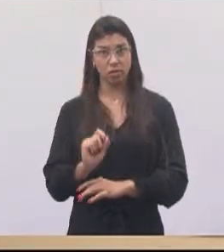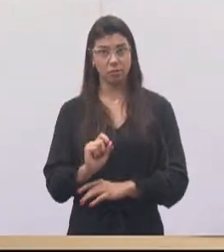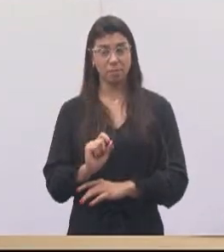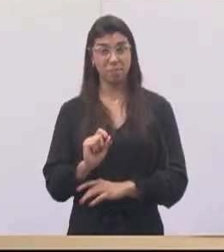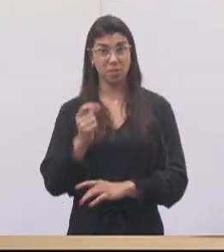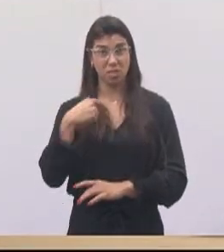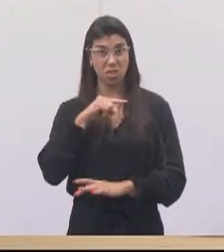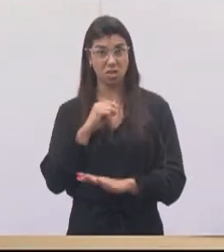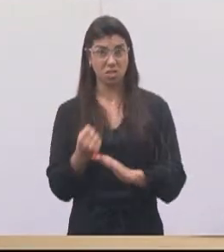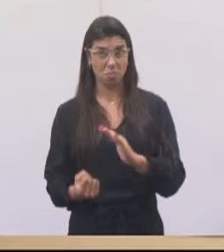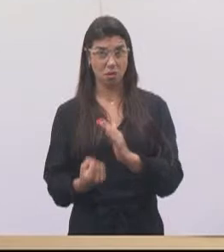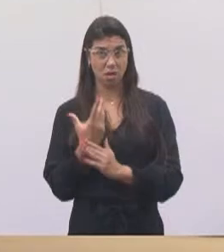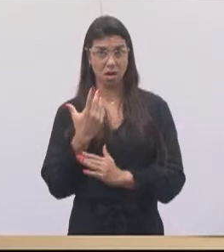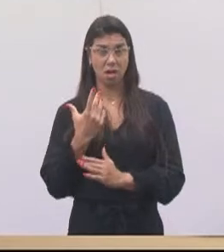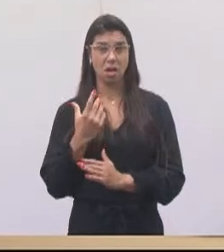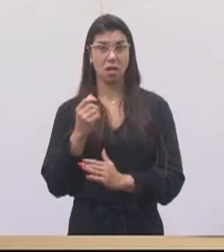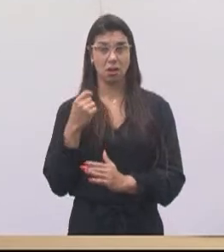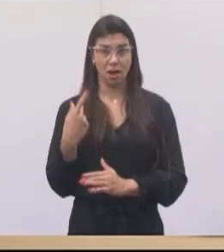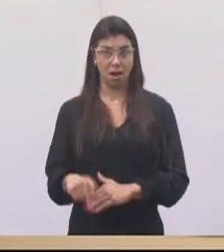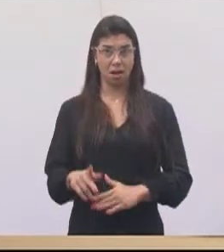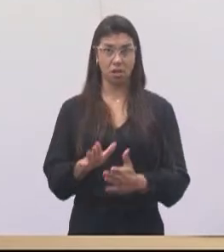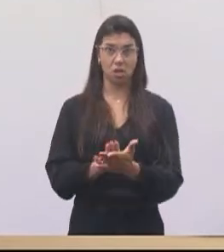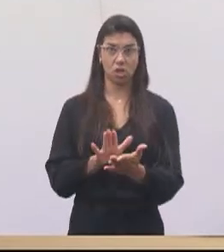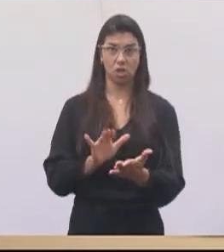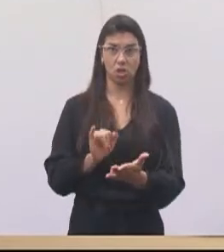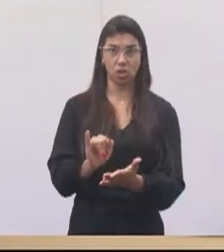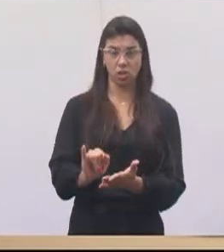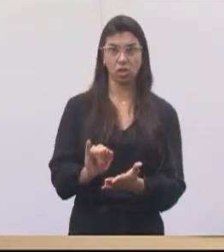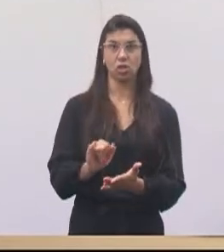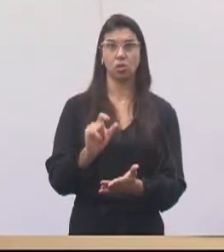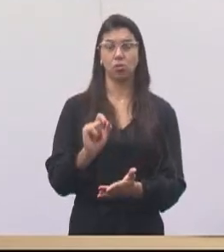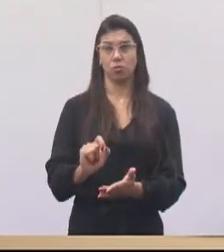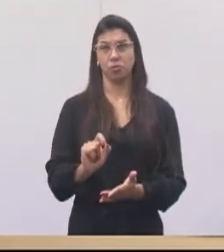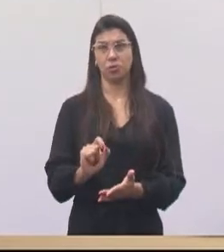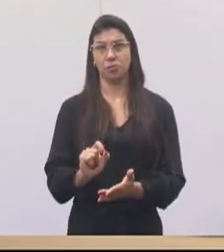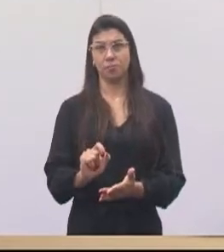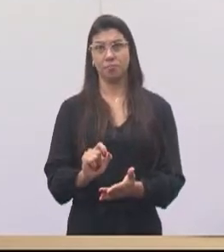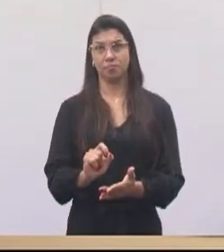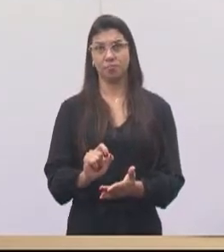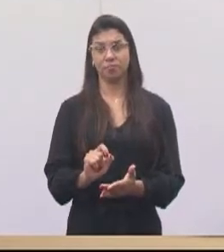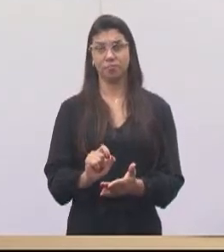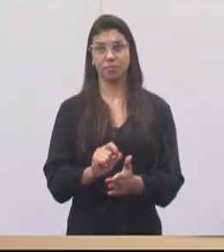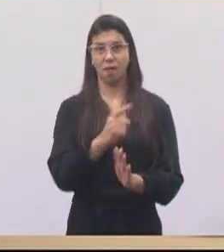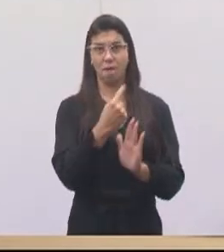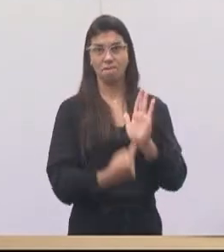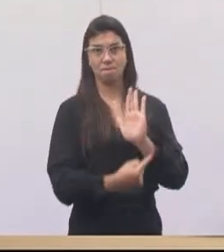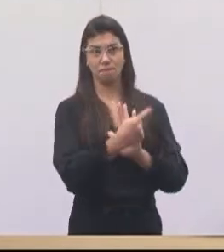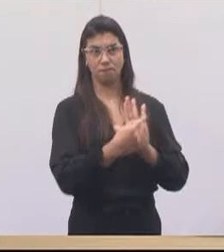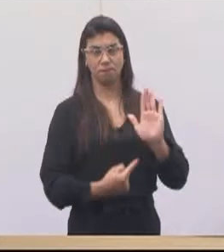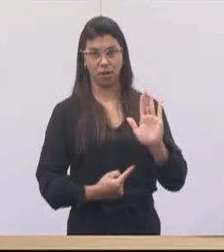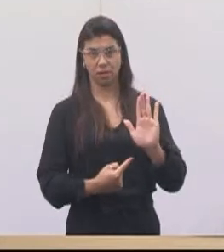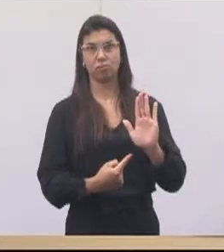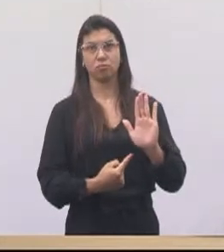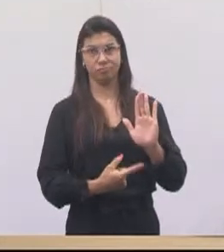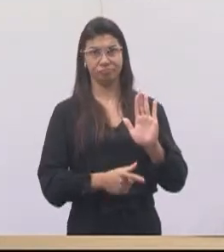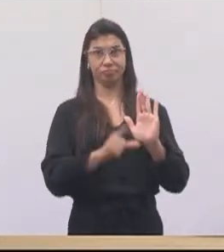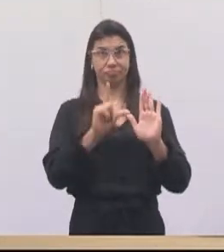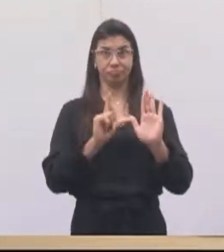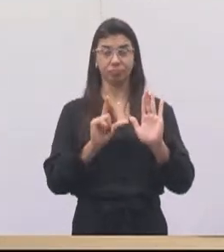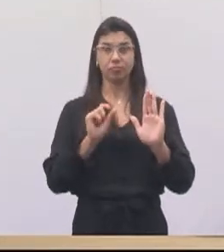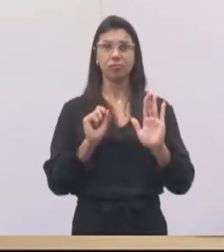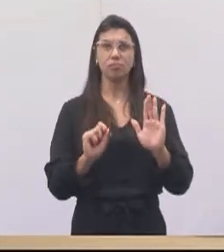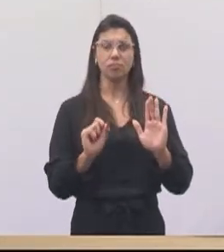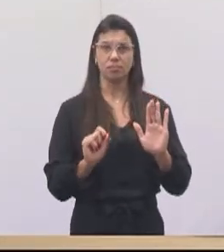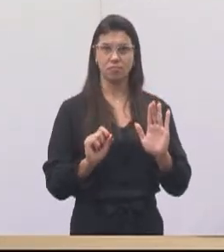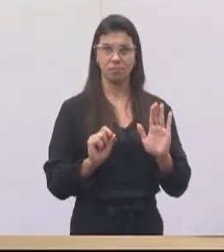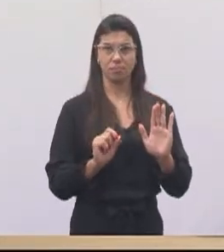Nós estamos criando aqui no município uma espécie de veto prévio. O que é o